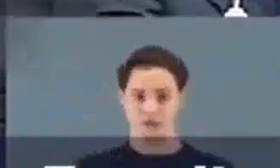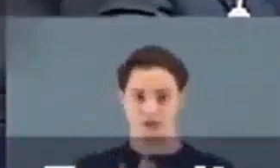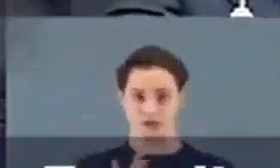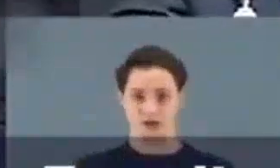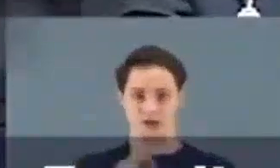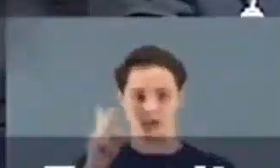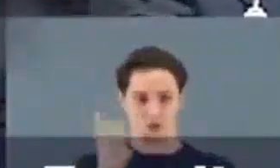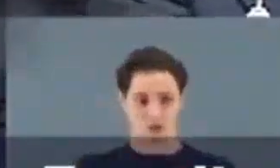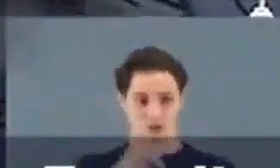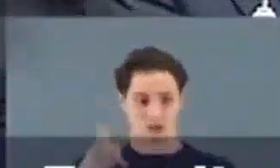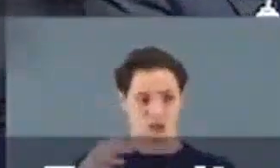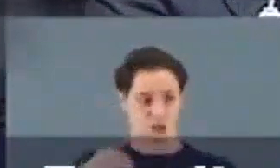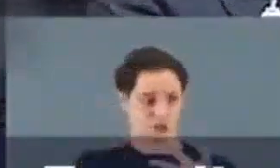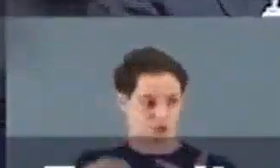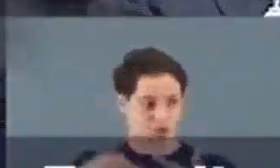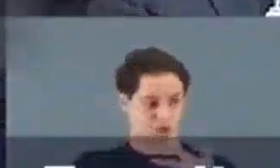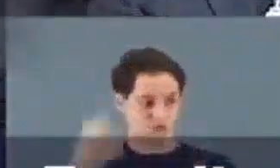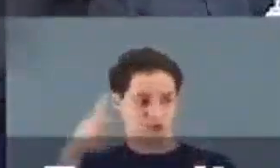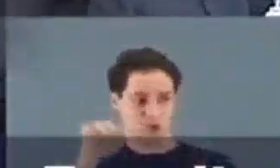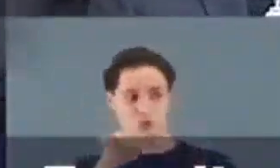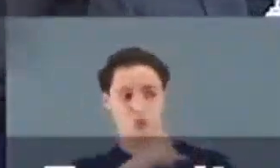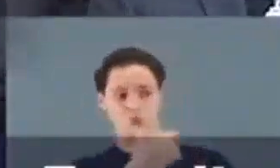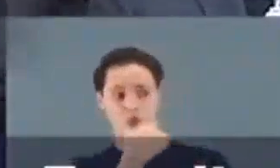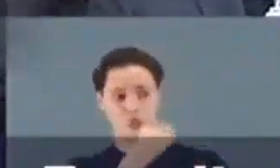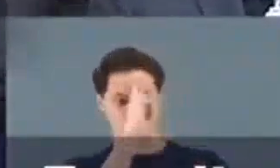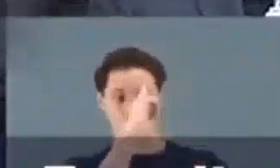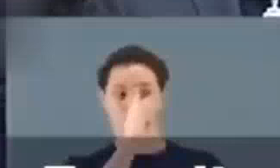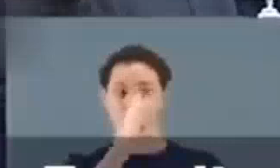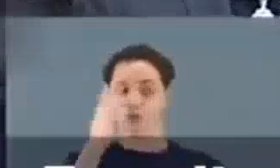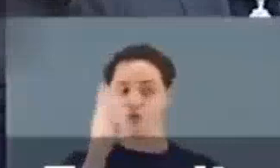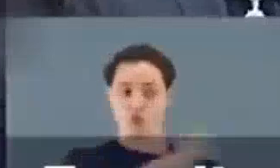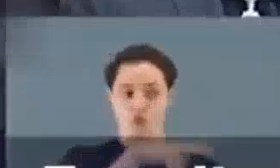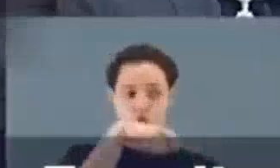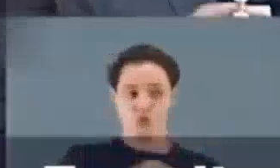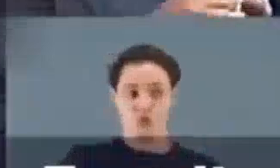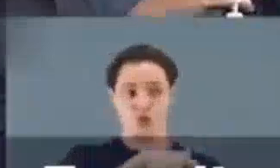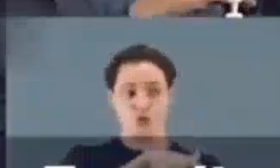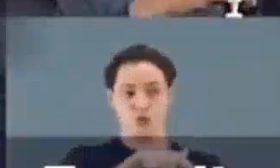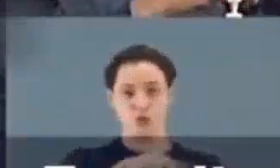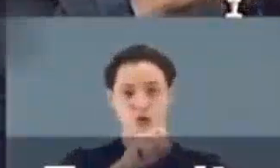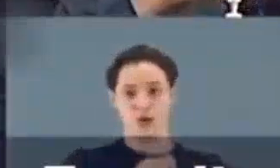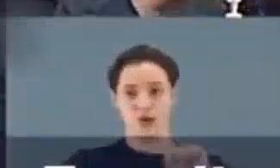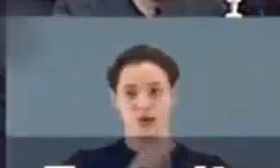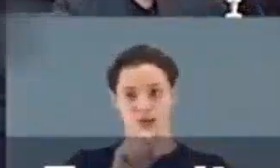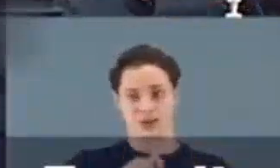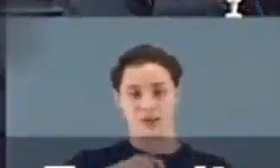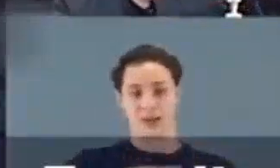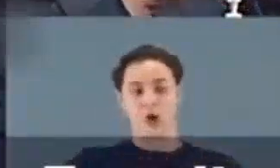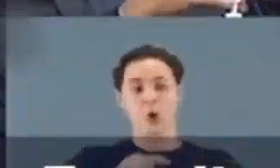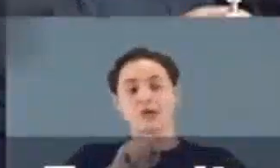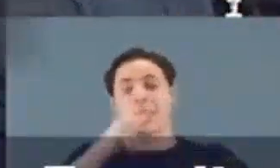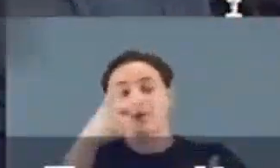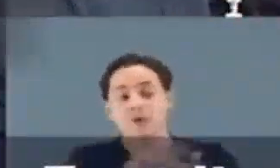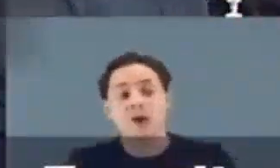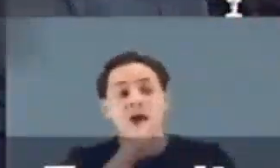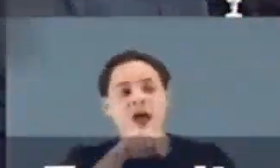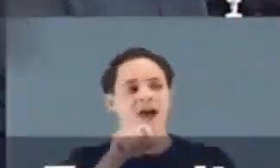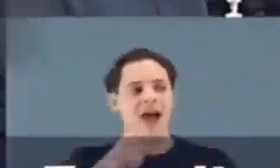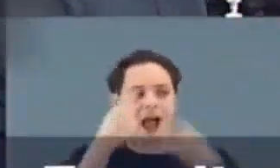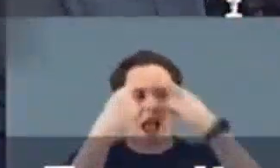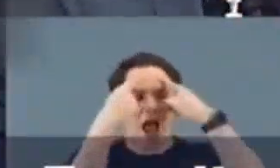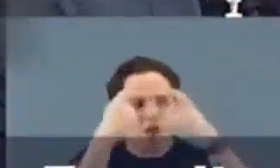correu na Justiça Federal, aonde o senhor foi condenado, exatamente onde o caso específico era